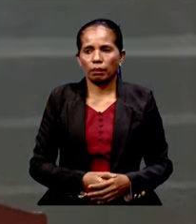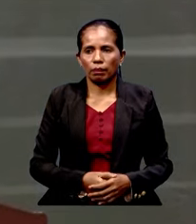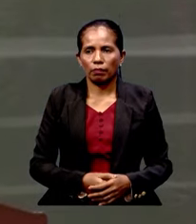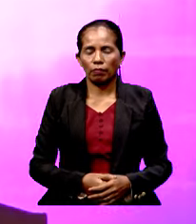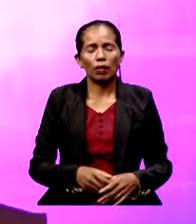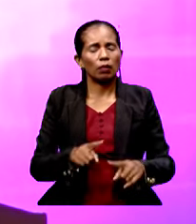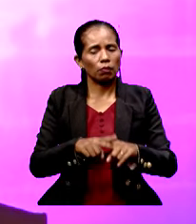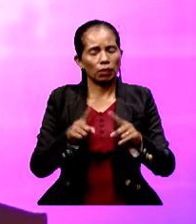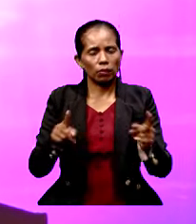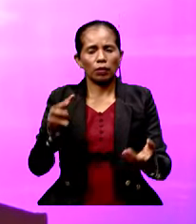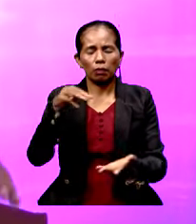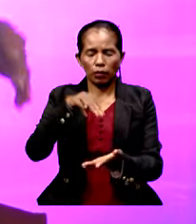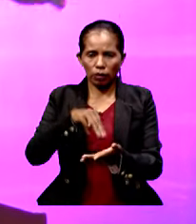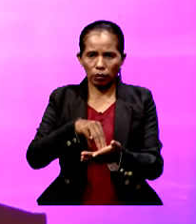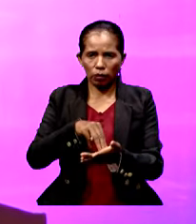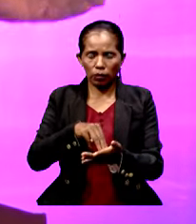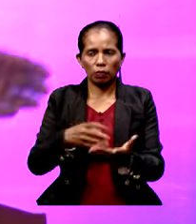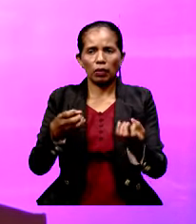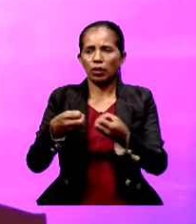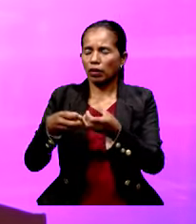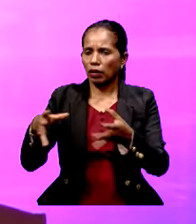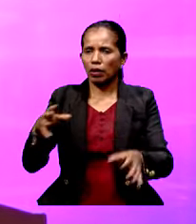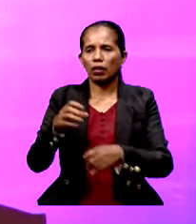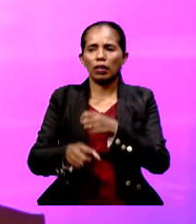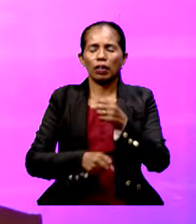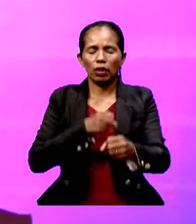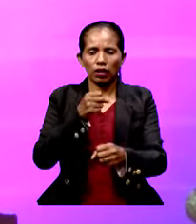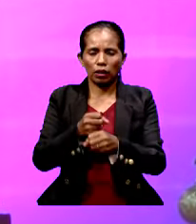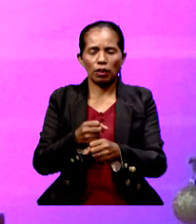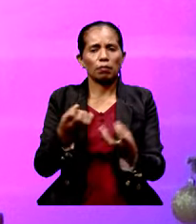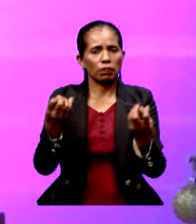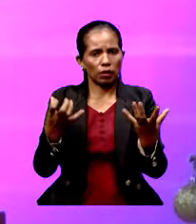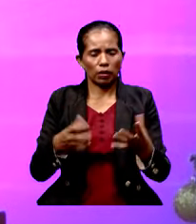Mas milhões e milhões de dólares não vêm lá com a Itine Hiragné.